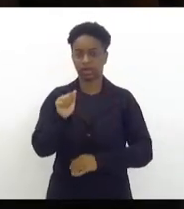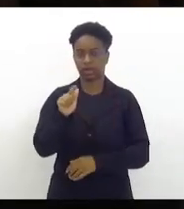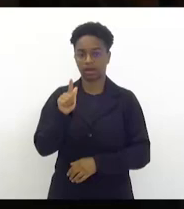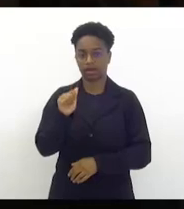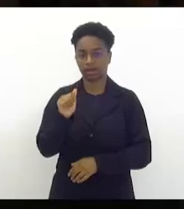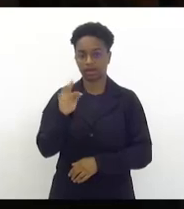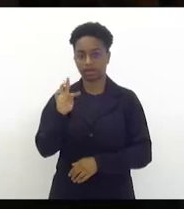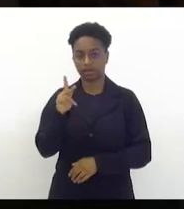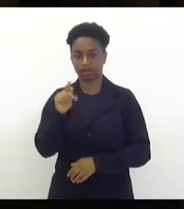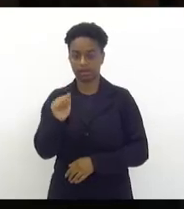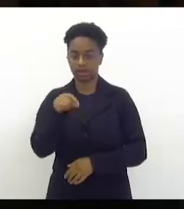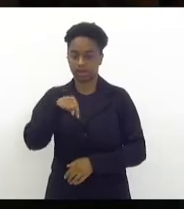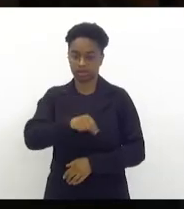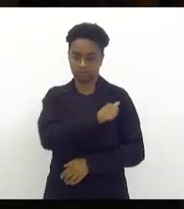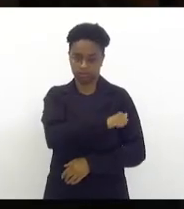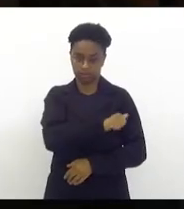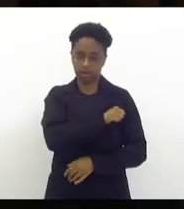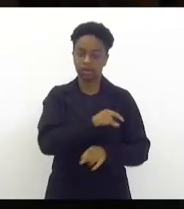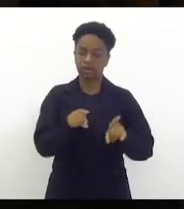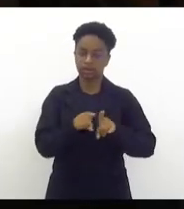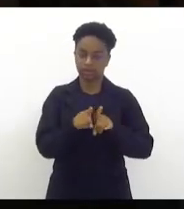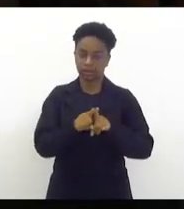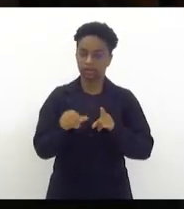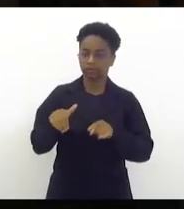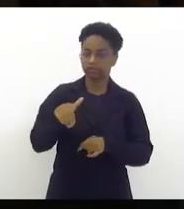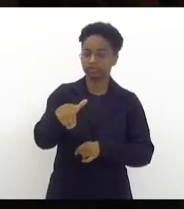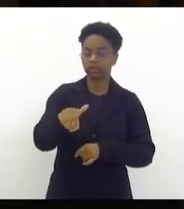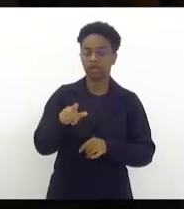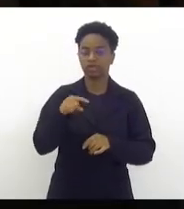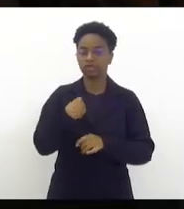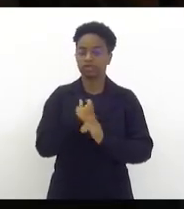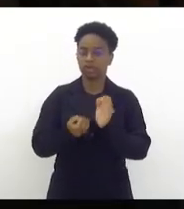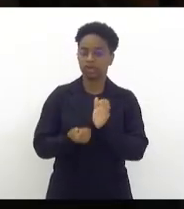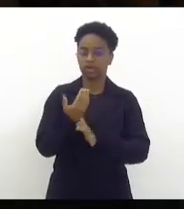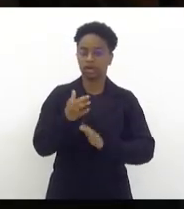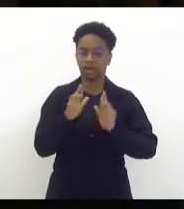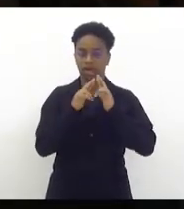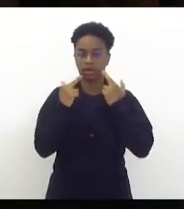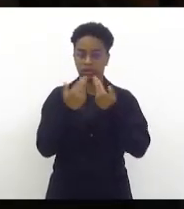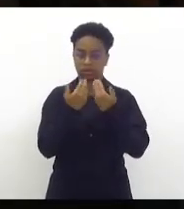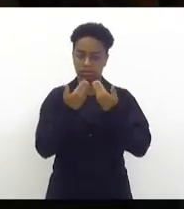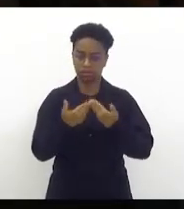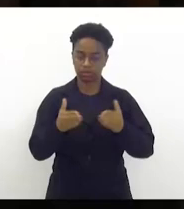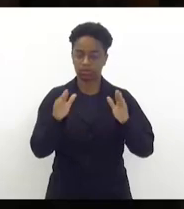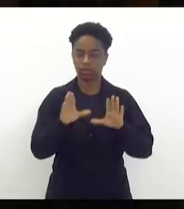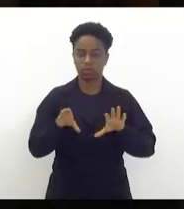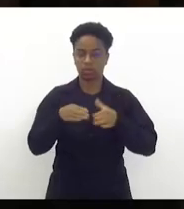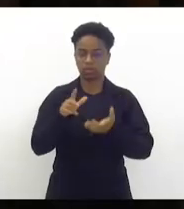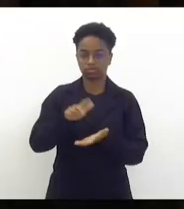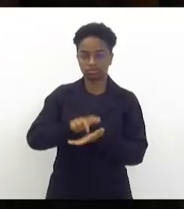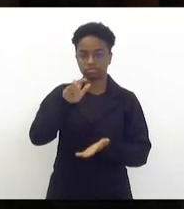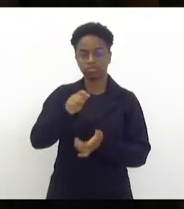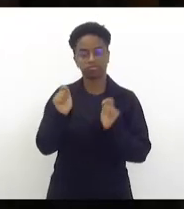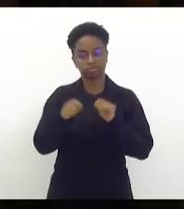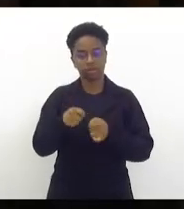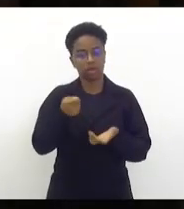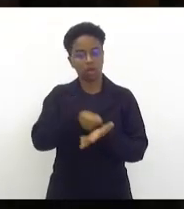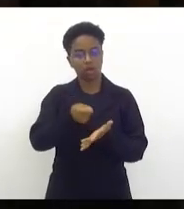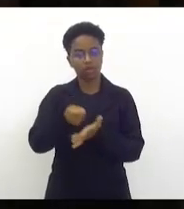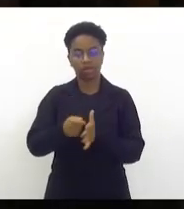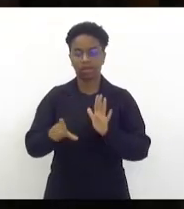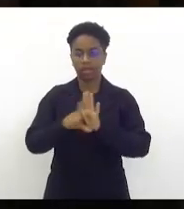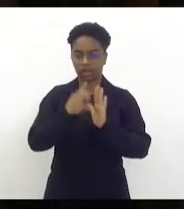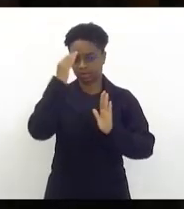Janeiro. E também faremos aqui uma audiência pública da comissão do Cumpra-se para exigir que essa lei seja